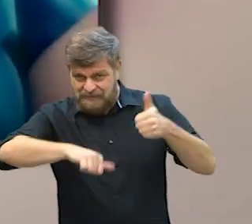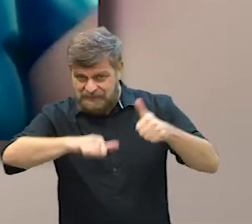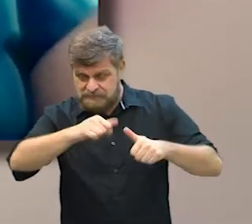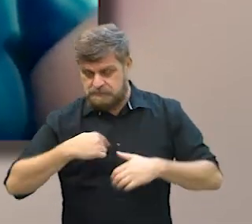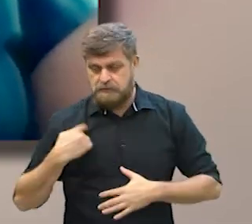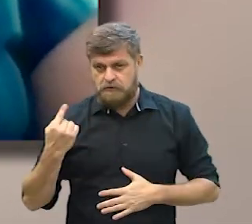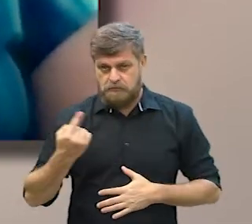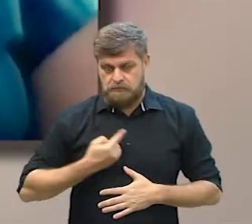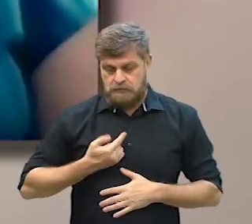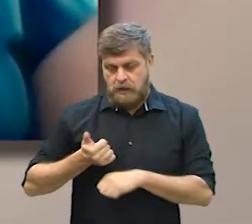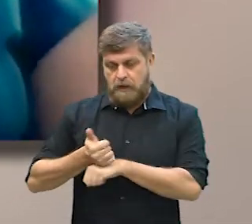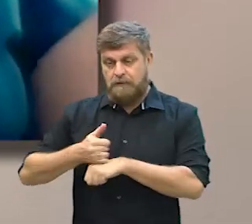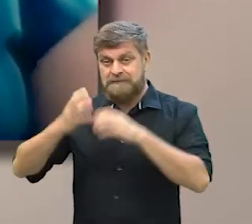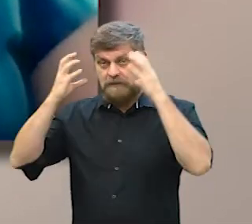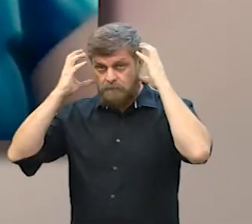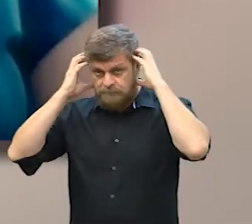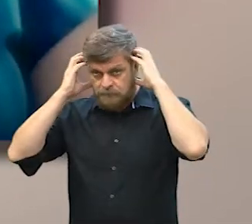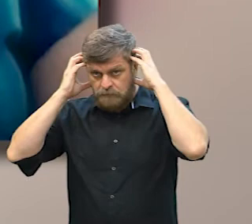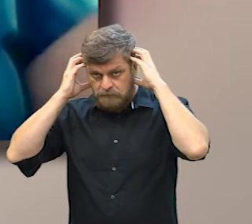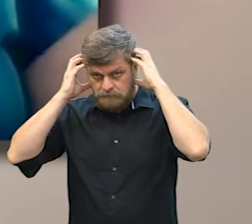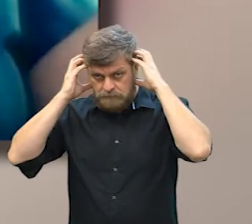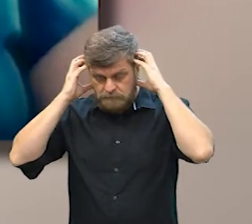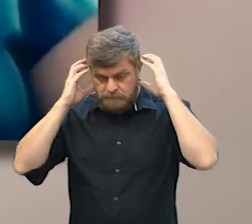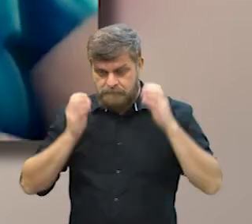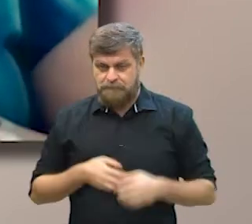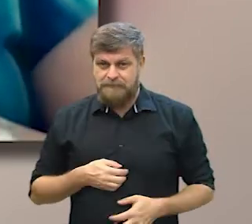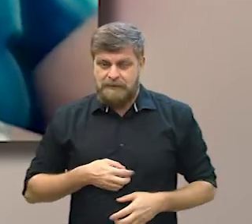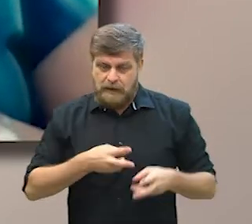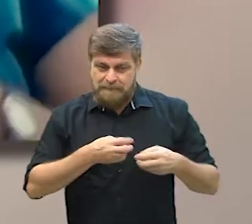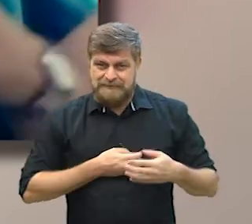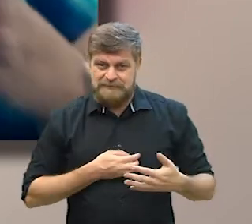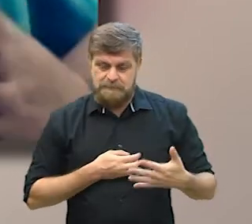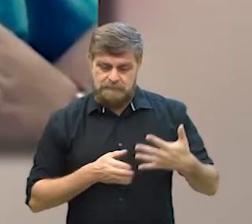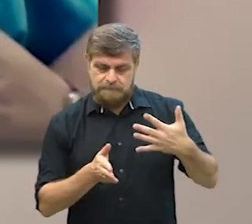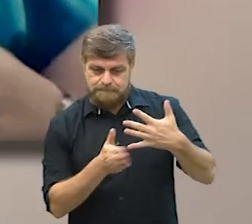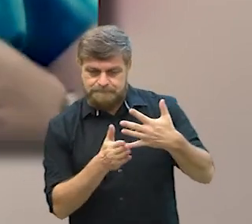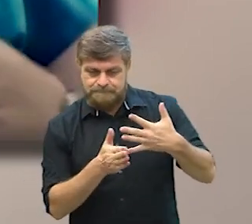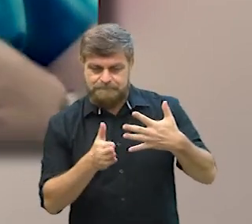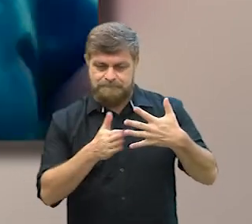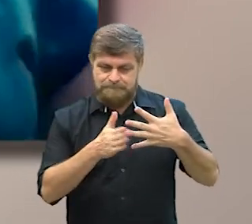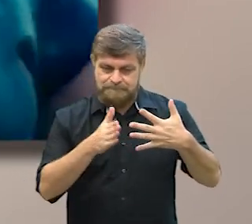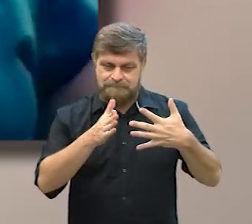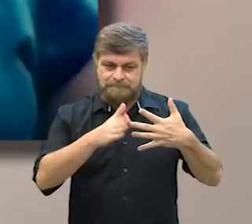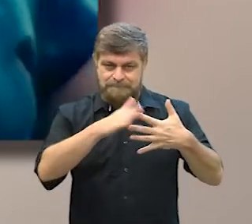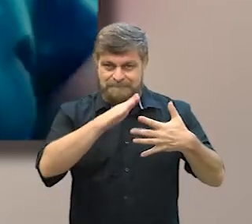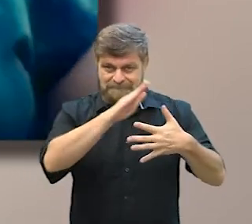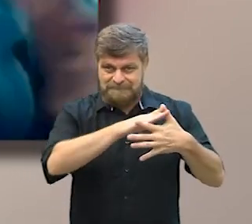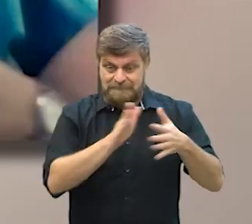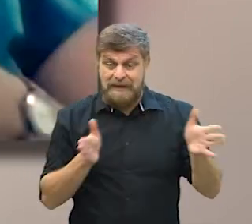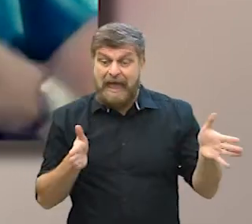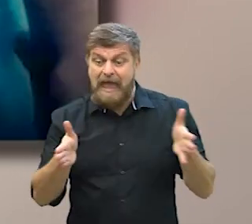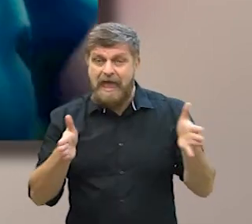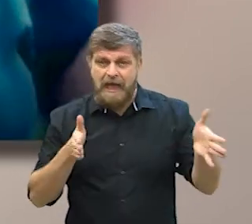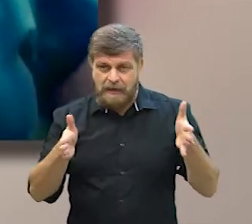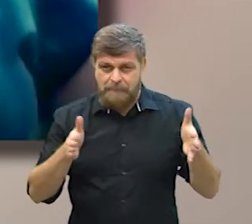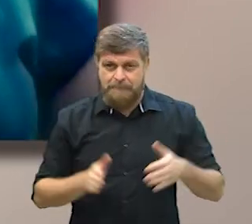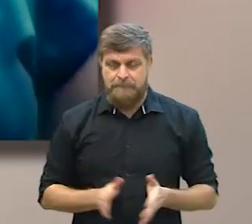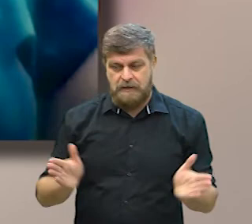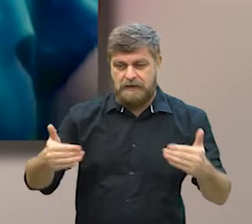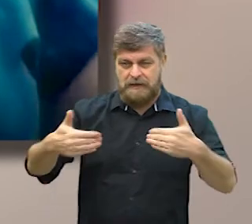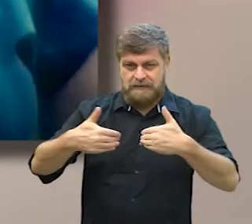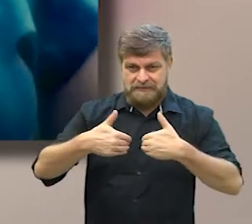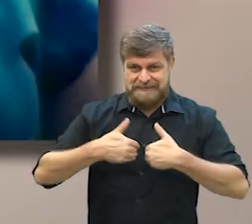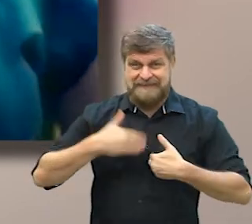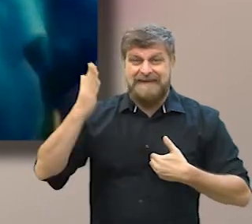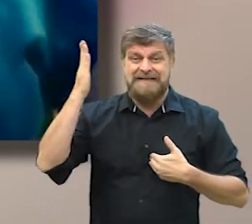nossa avaliação, Viviane, nós vamos ver qual é, vamos dizer, o grau, porque como diz mesmo a patologia, é um